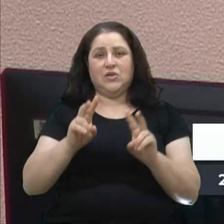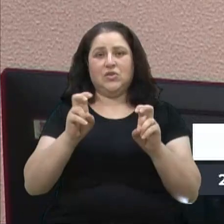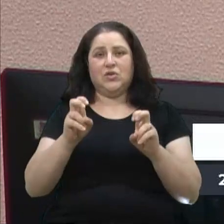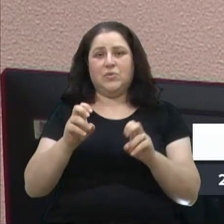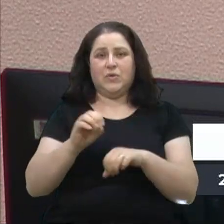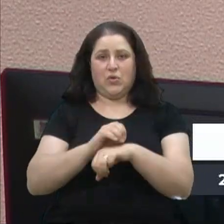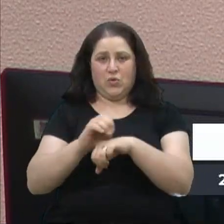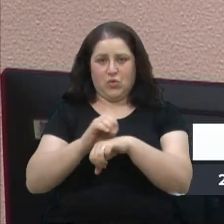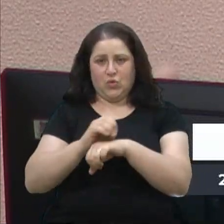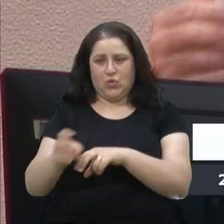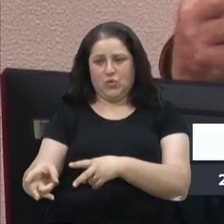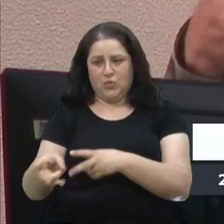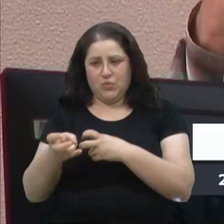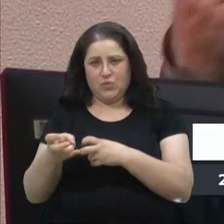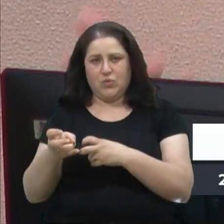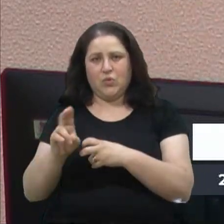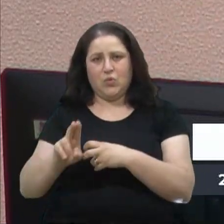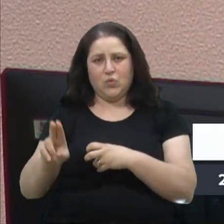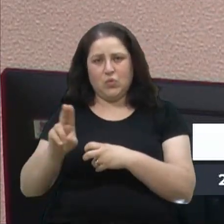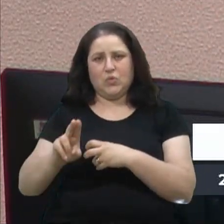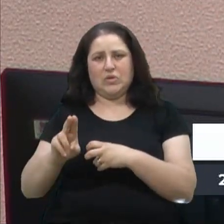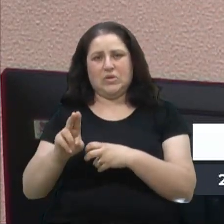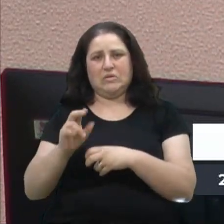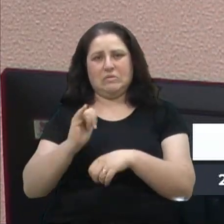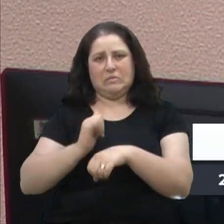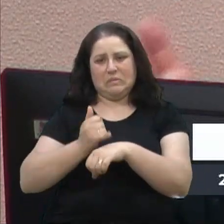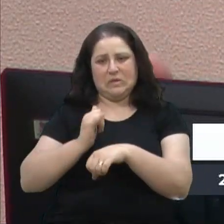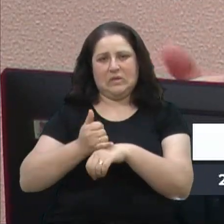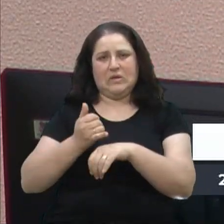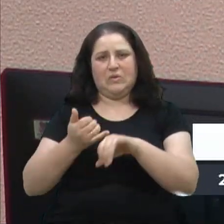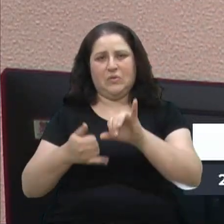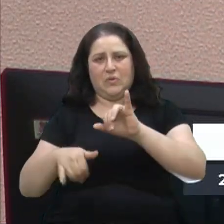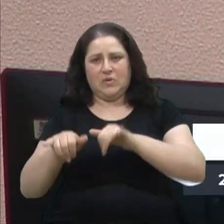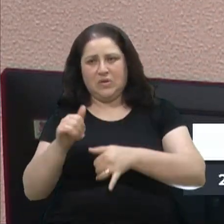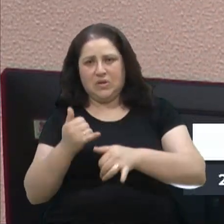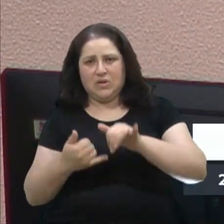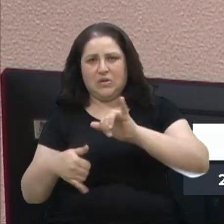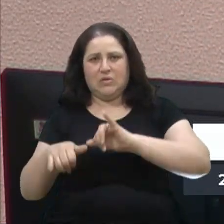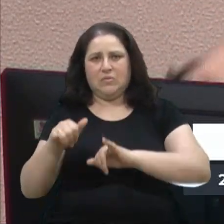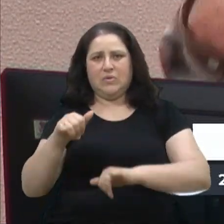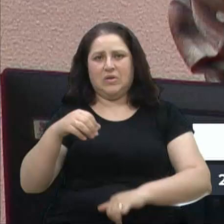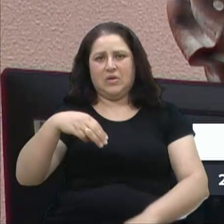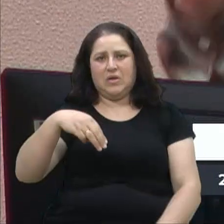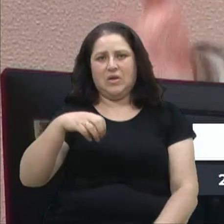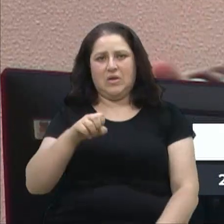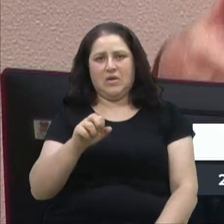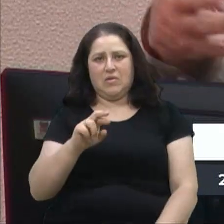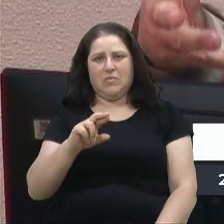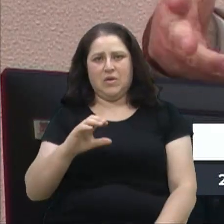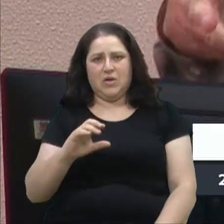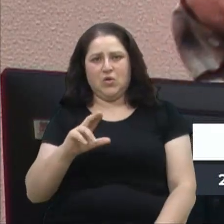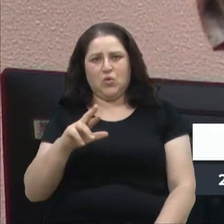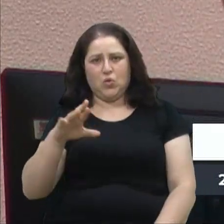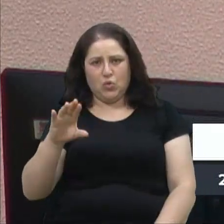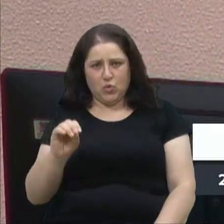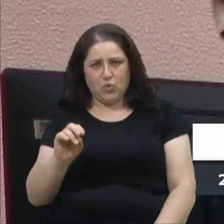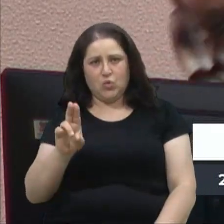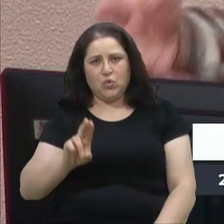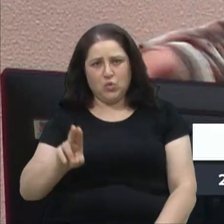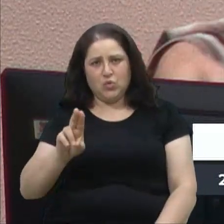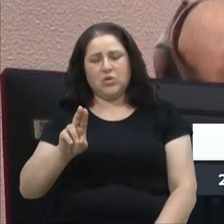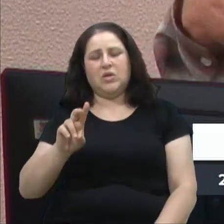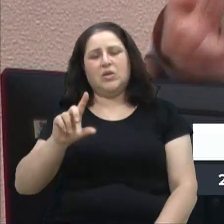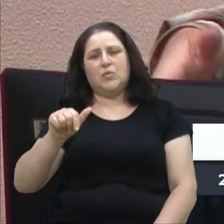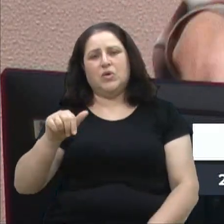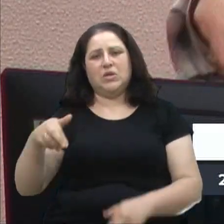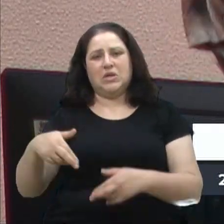do mercúrio e dos metais pesados, que daí se utiliza mercúrio e daí polui os